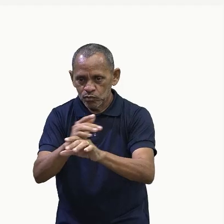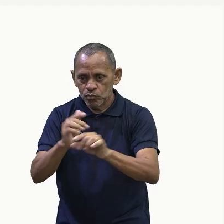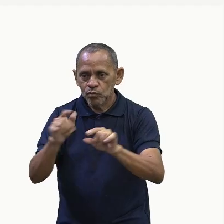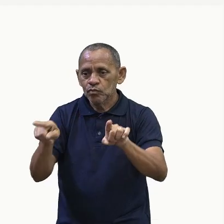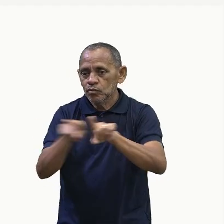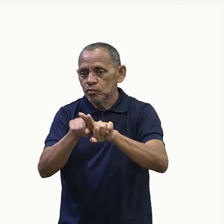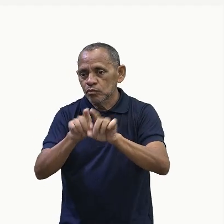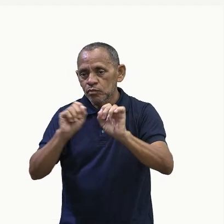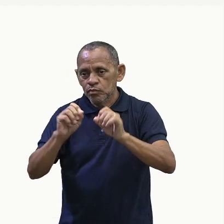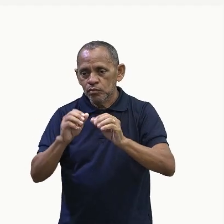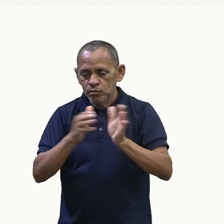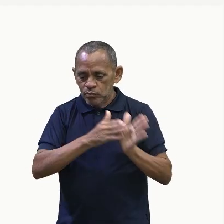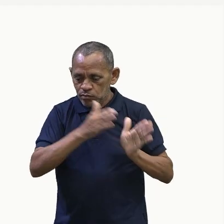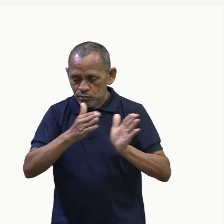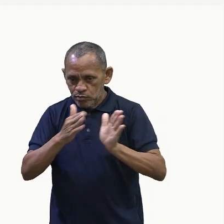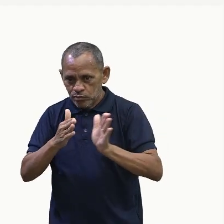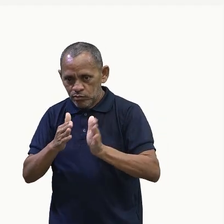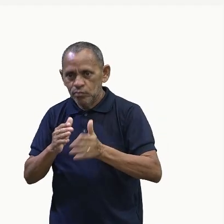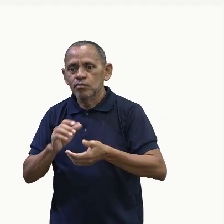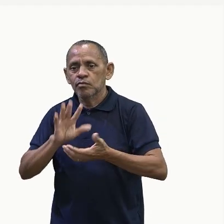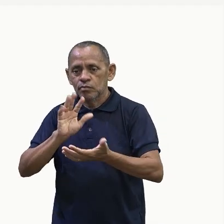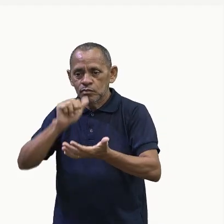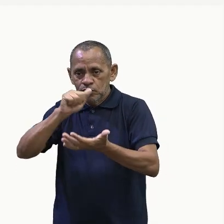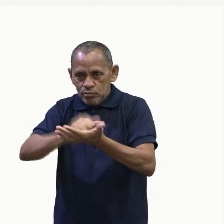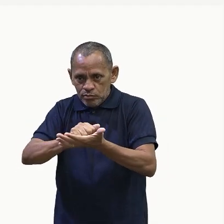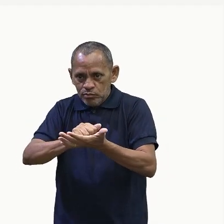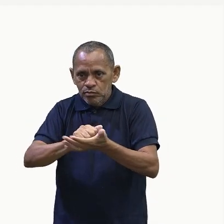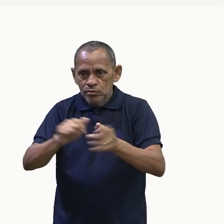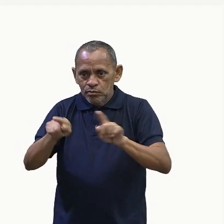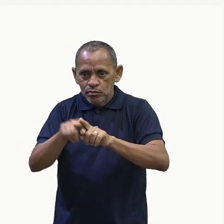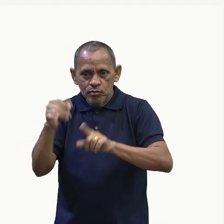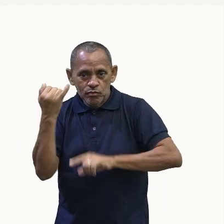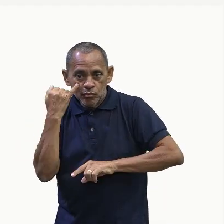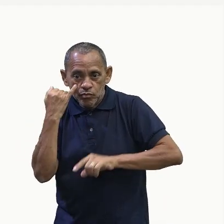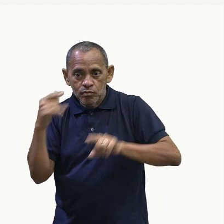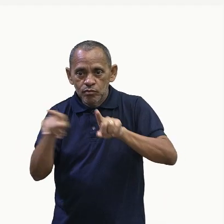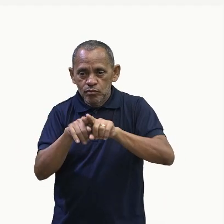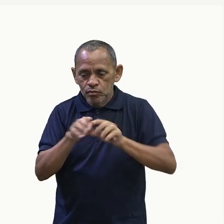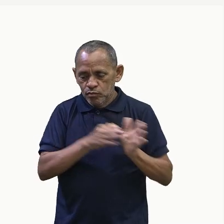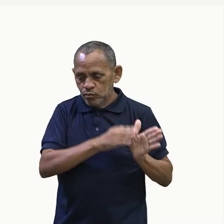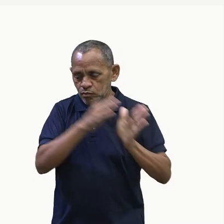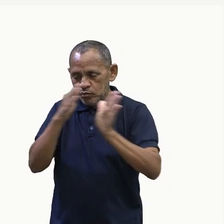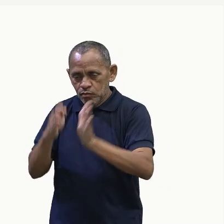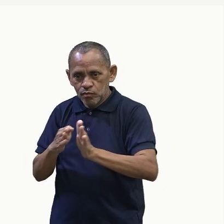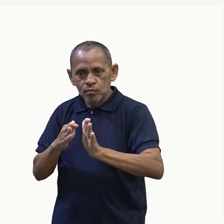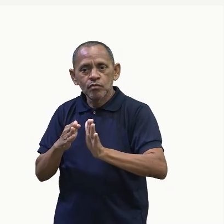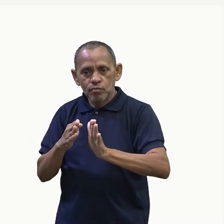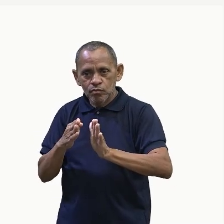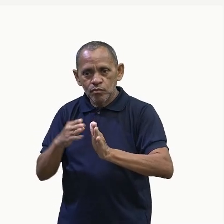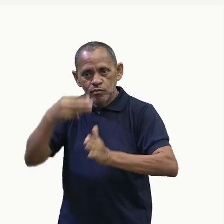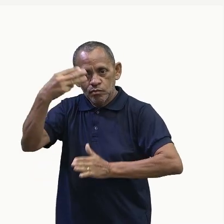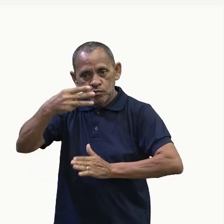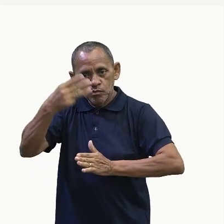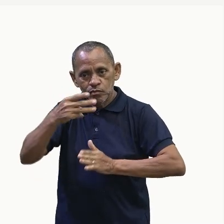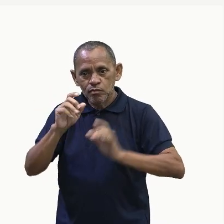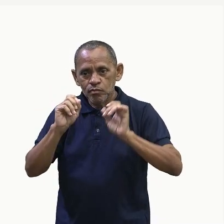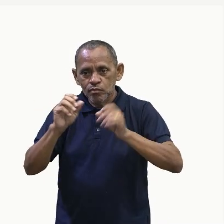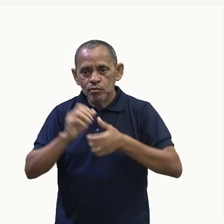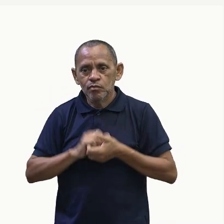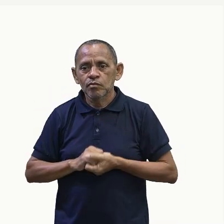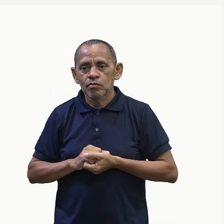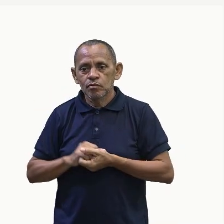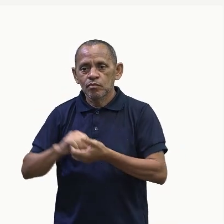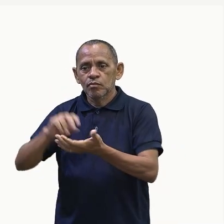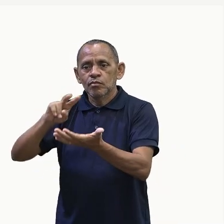sequência o processo de transcrição, nós vamos ter agora um passo seguinte, que é a